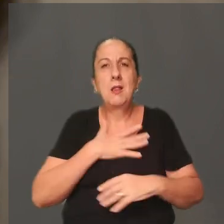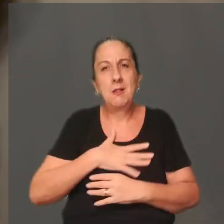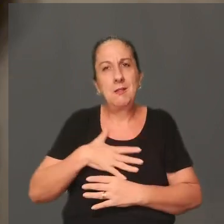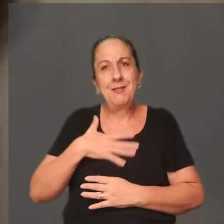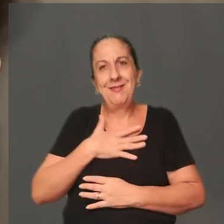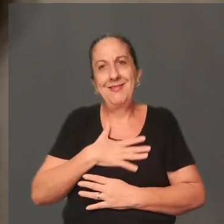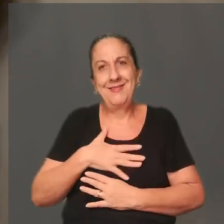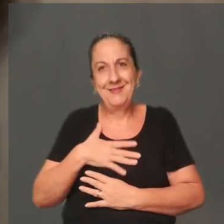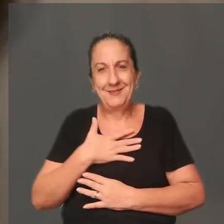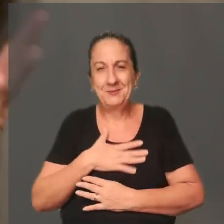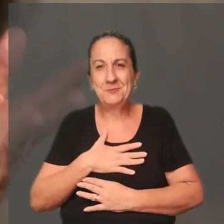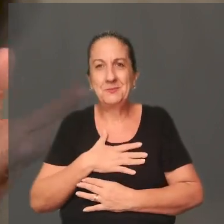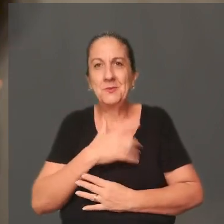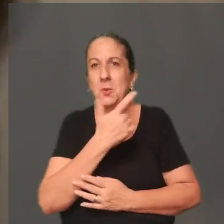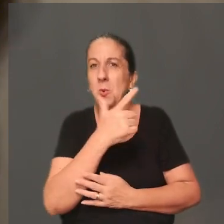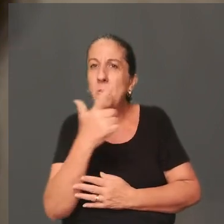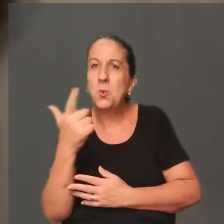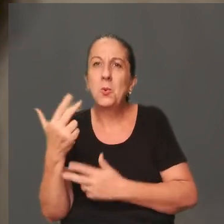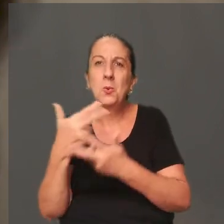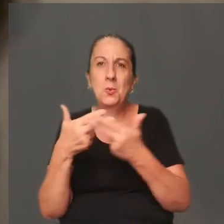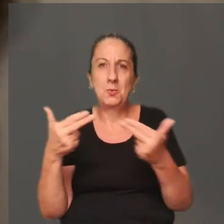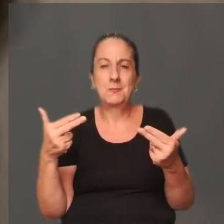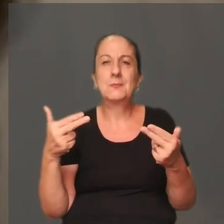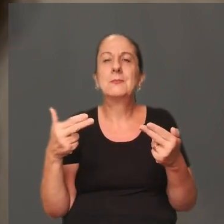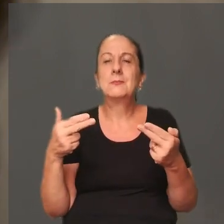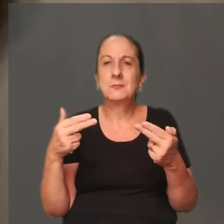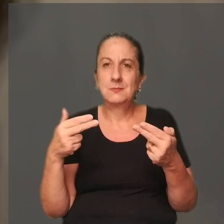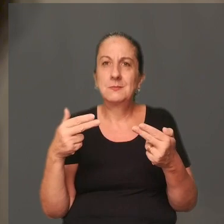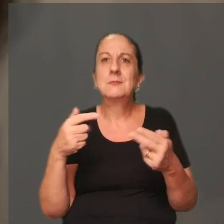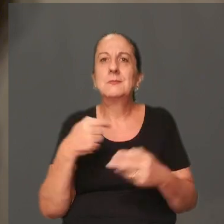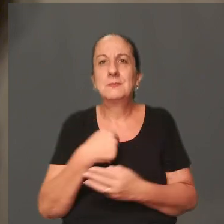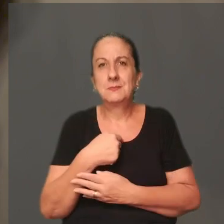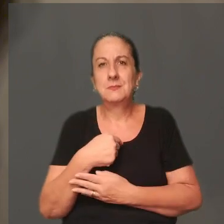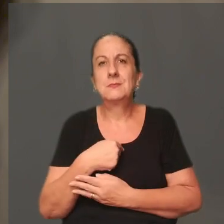as alegrias de um ou outro fato.